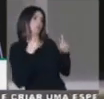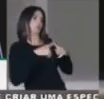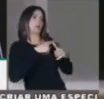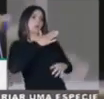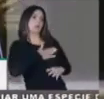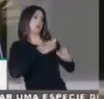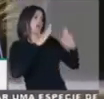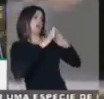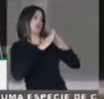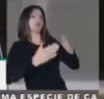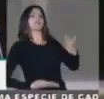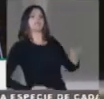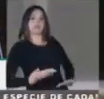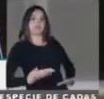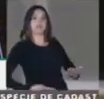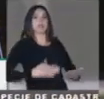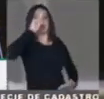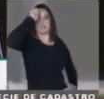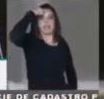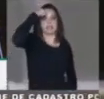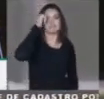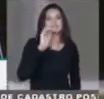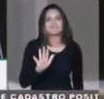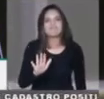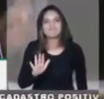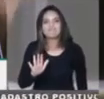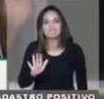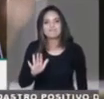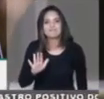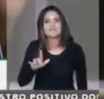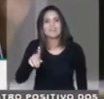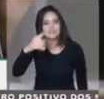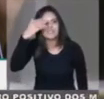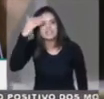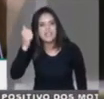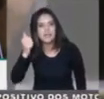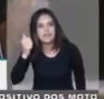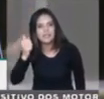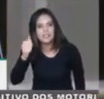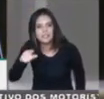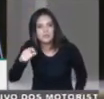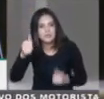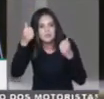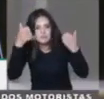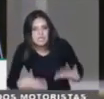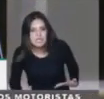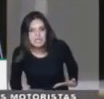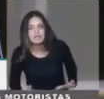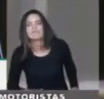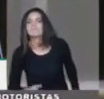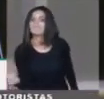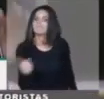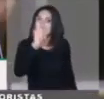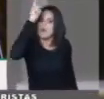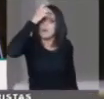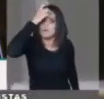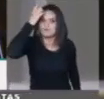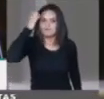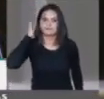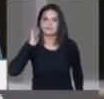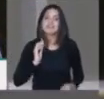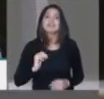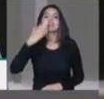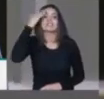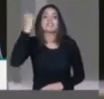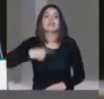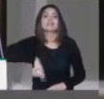tem uma empregada negra. Saiba que isso não justifica. Sabe quando é que nós